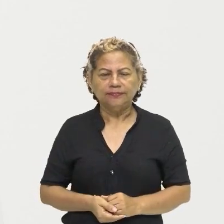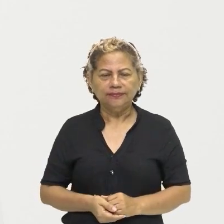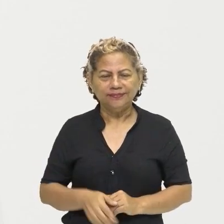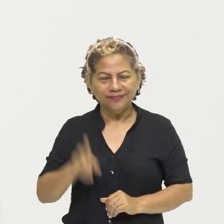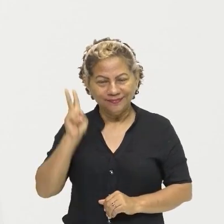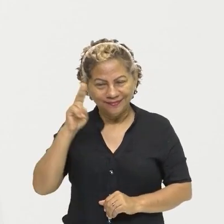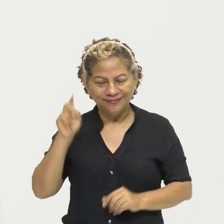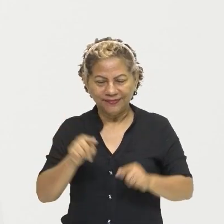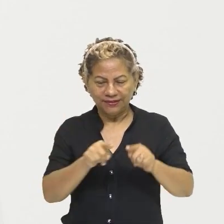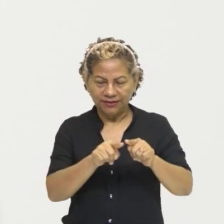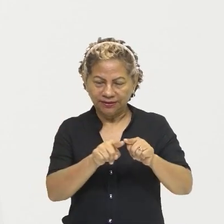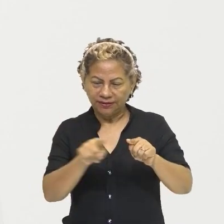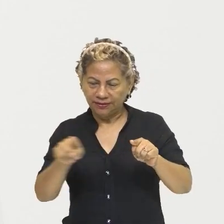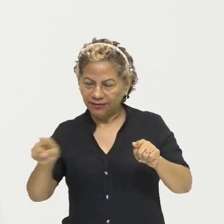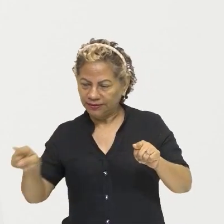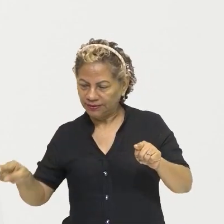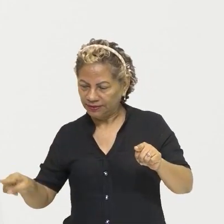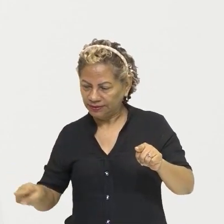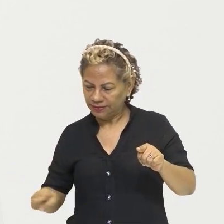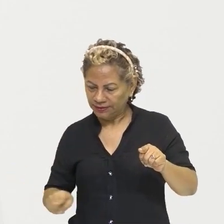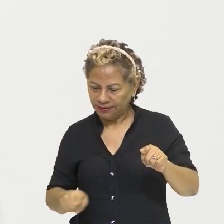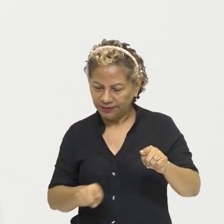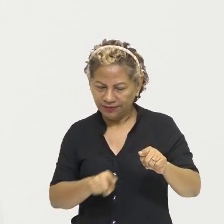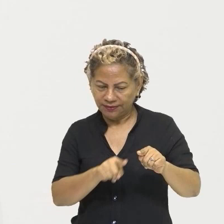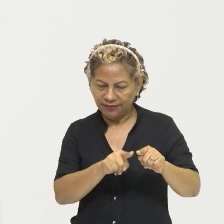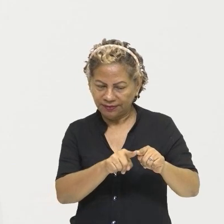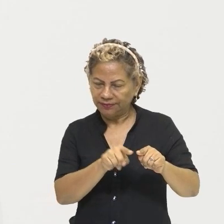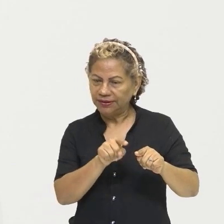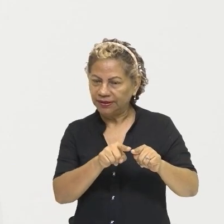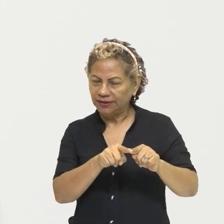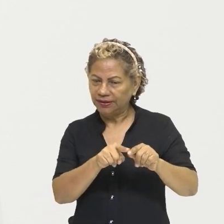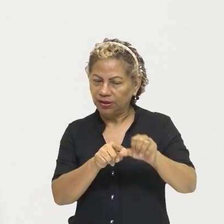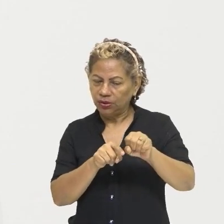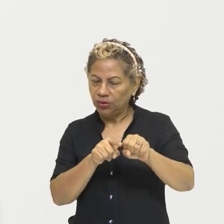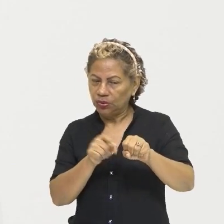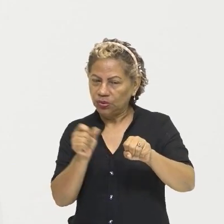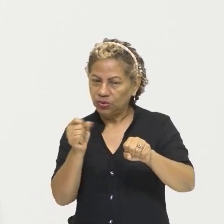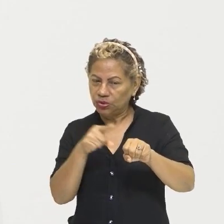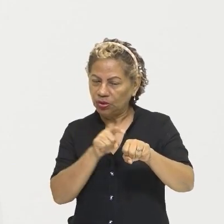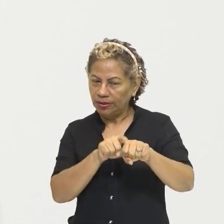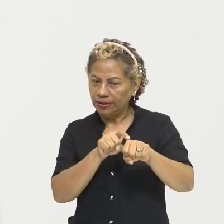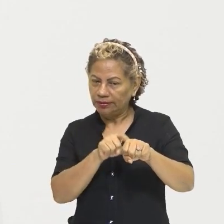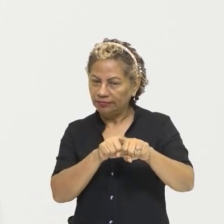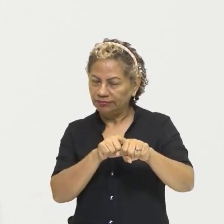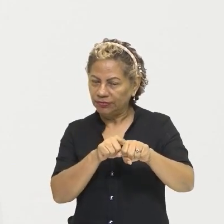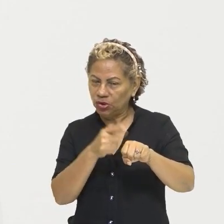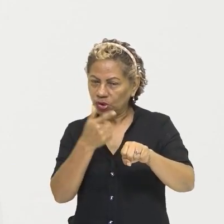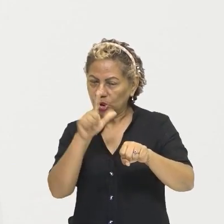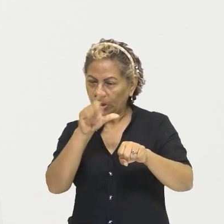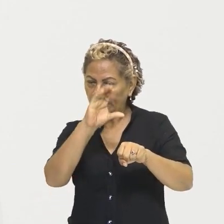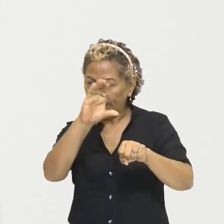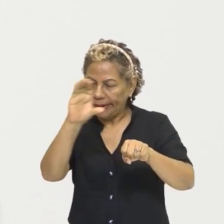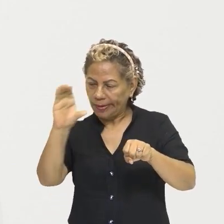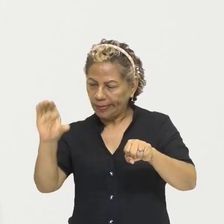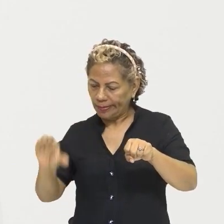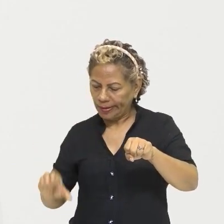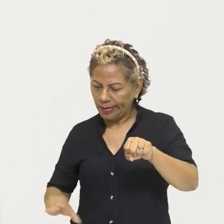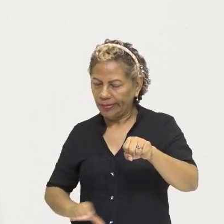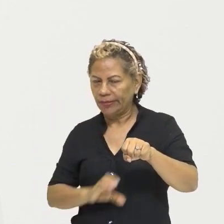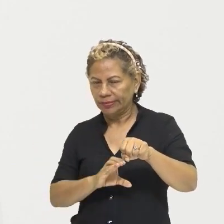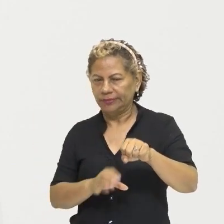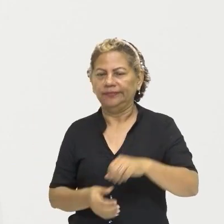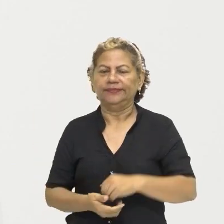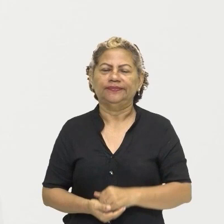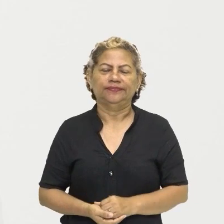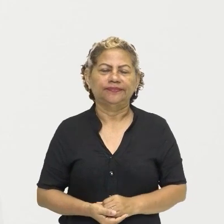elípticas e o Sol ocupa um dos focos dessa elipse. E eu também expliquei para